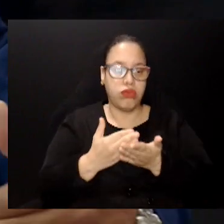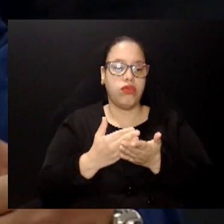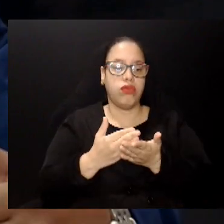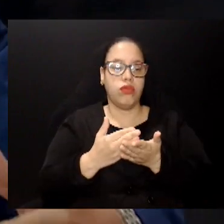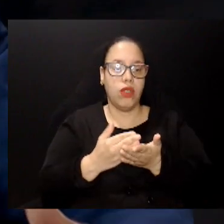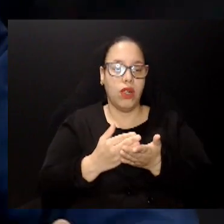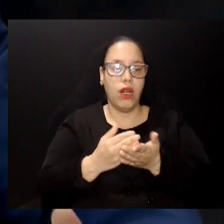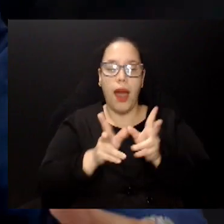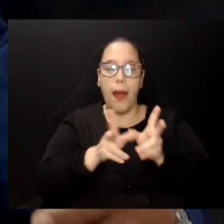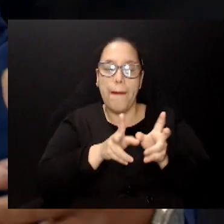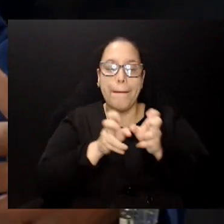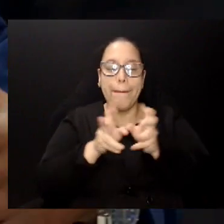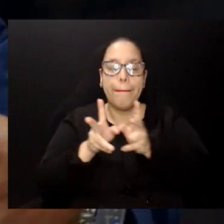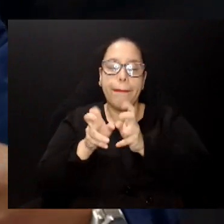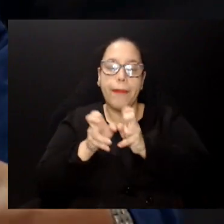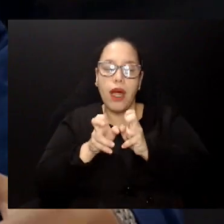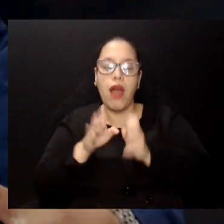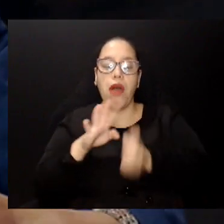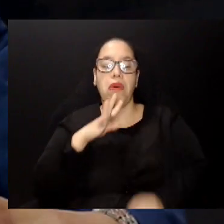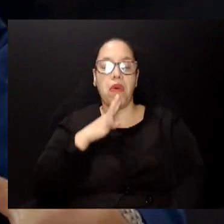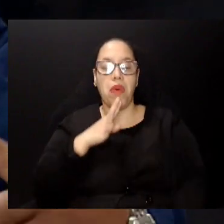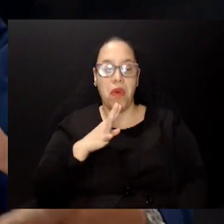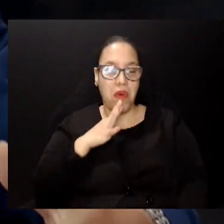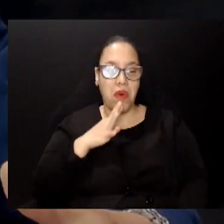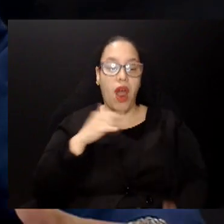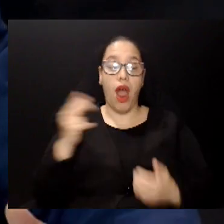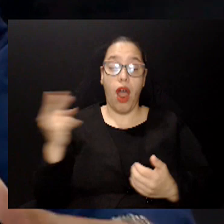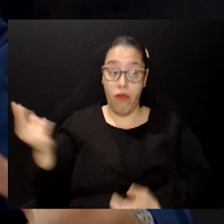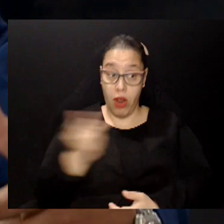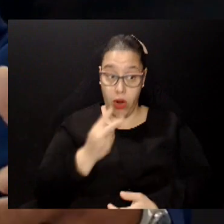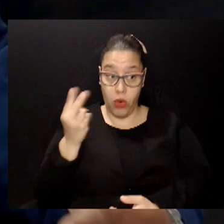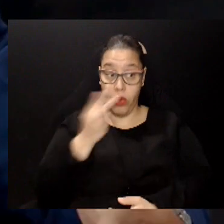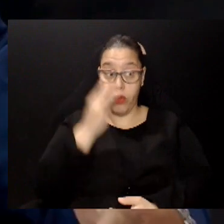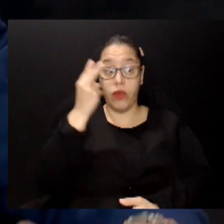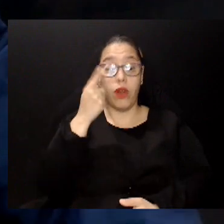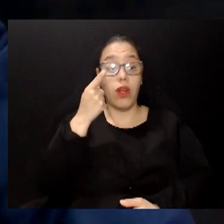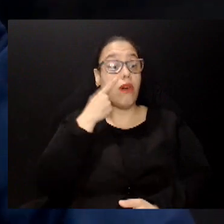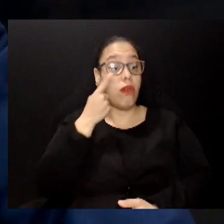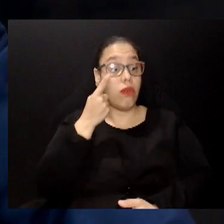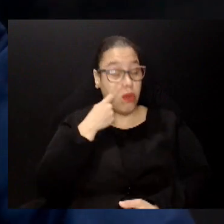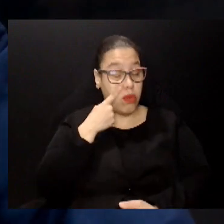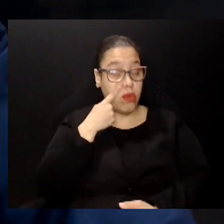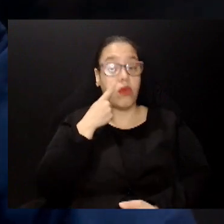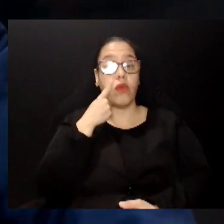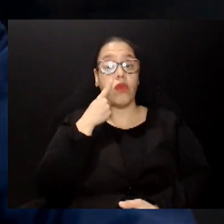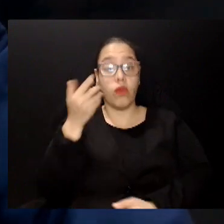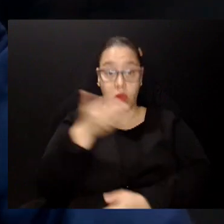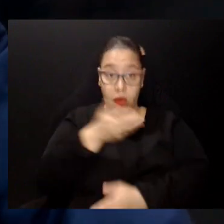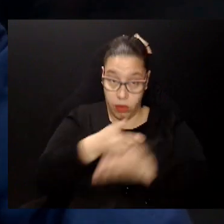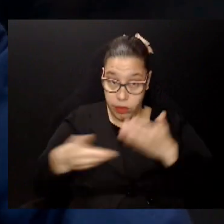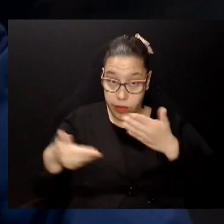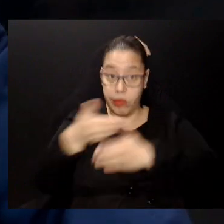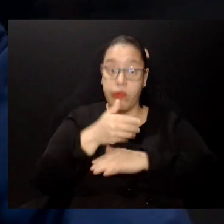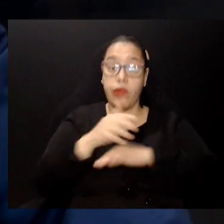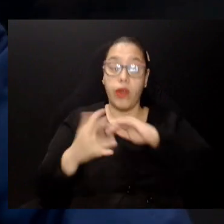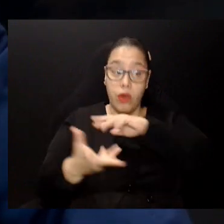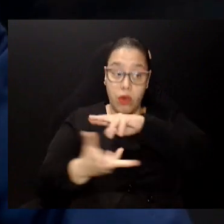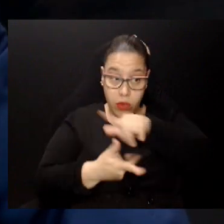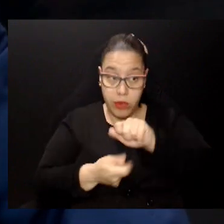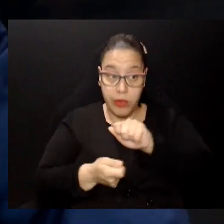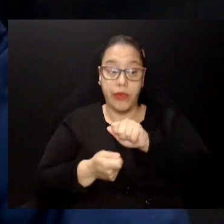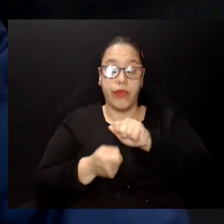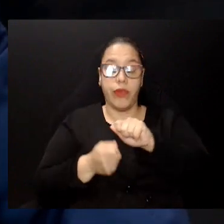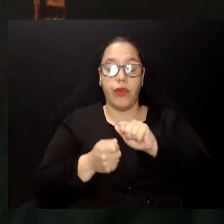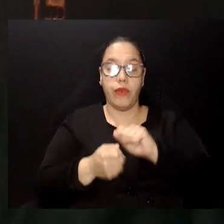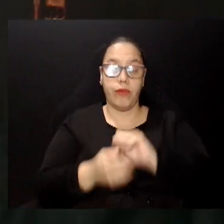a se conhecer, a se valorizar, a ver que ela faz parte desse mundo, faz parte do todo.